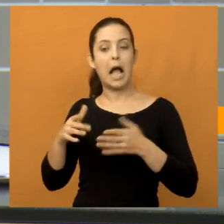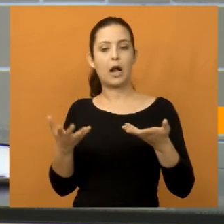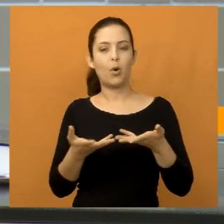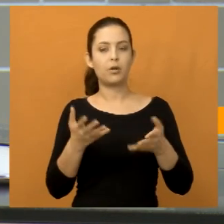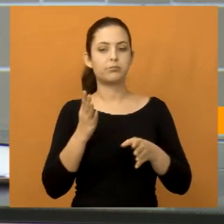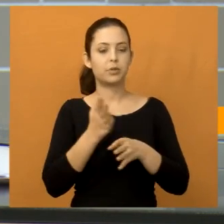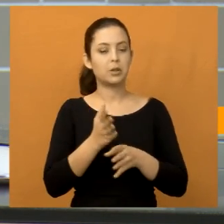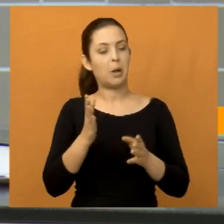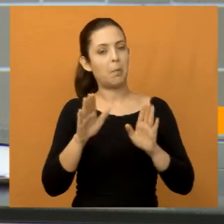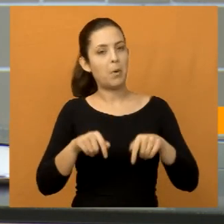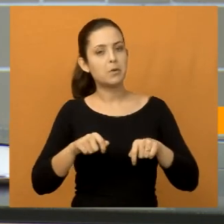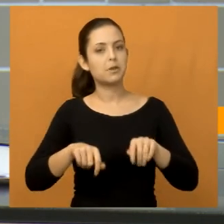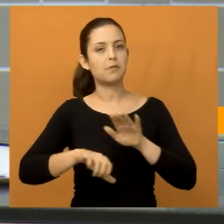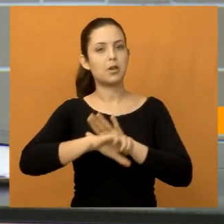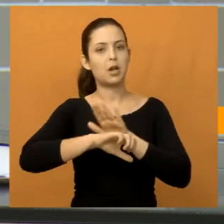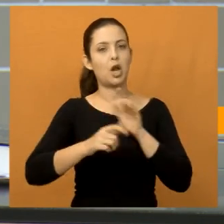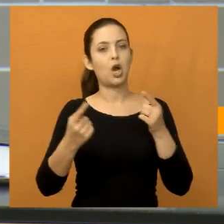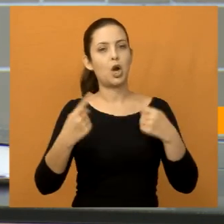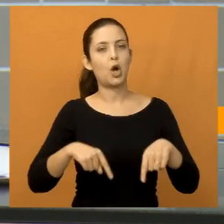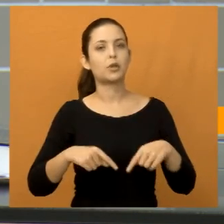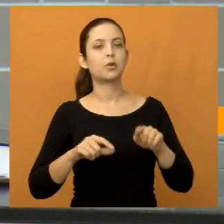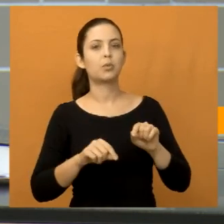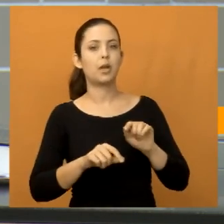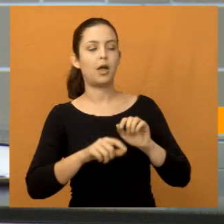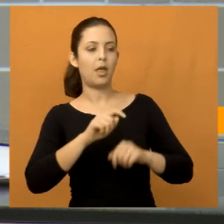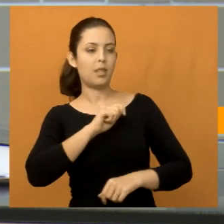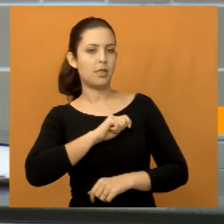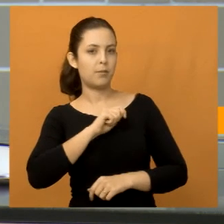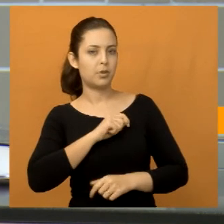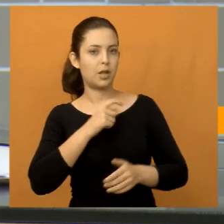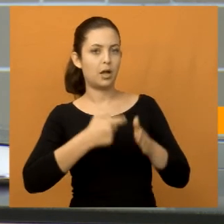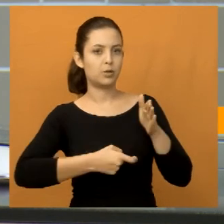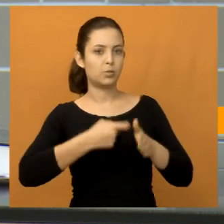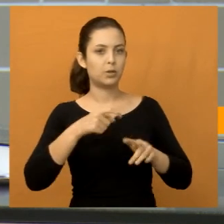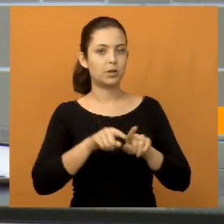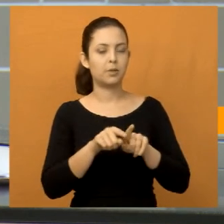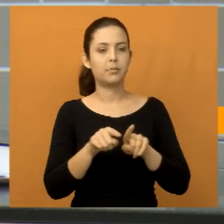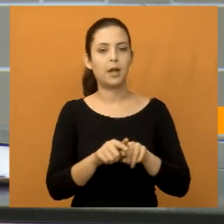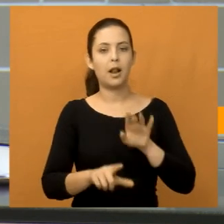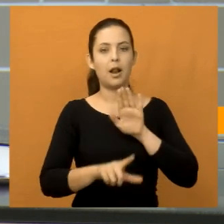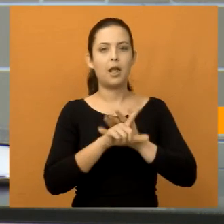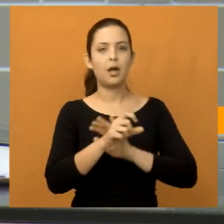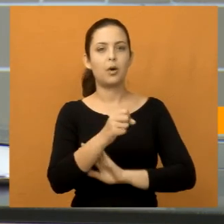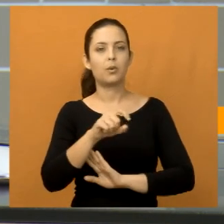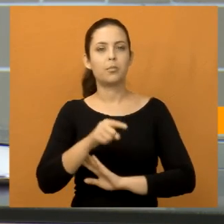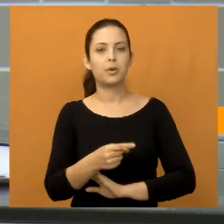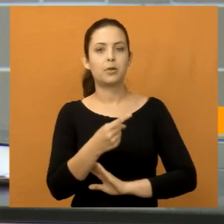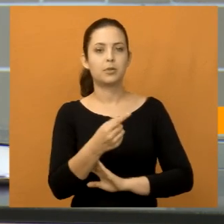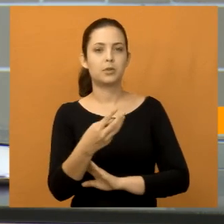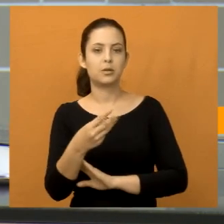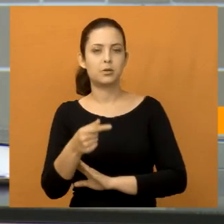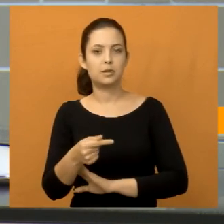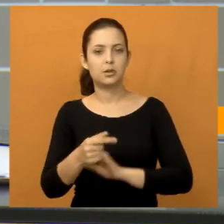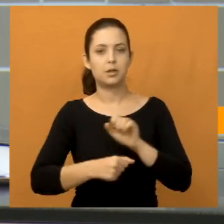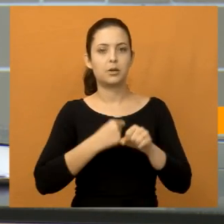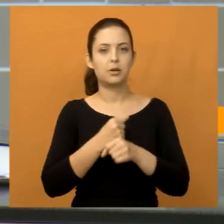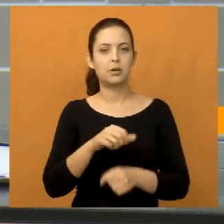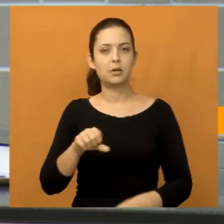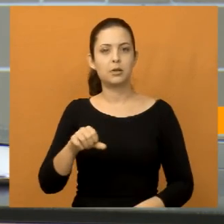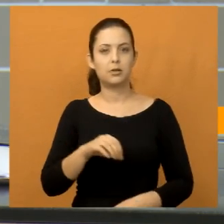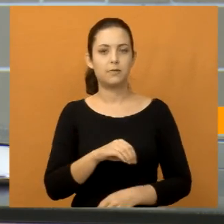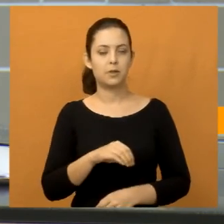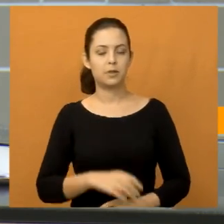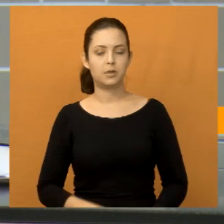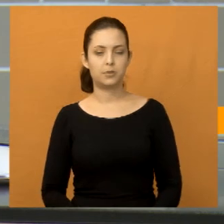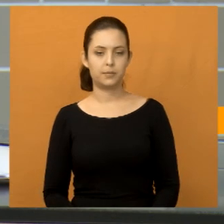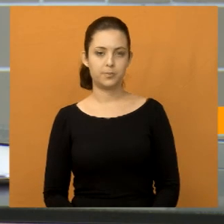ocorrência de possível crime contra a ordem tributária, conforme Lei nº 8.137 de